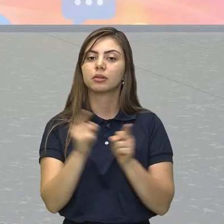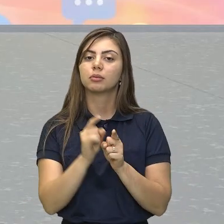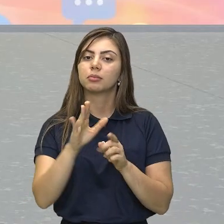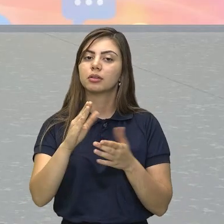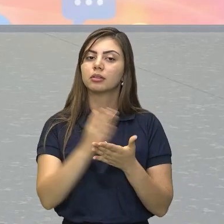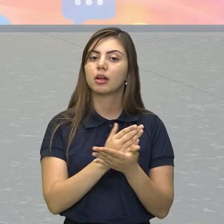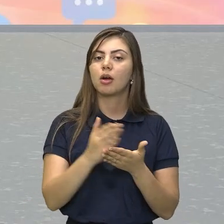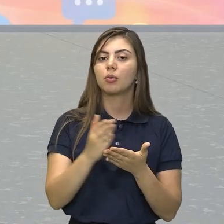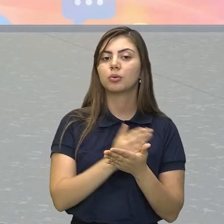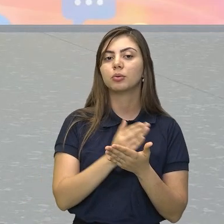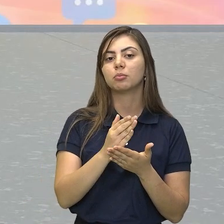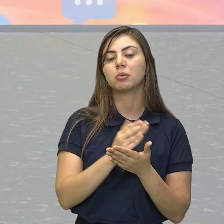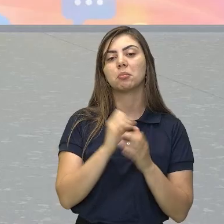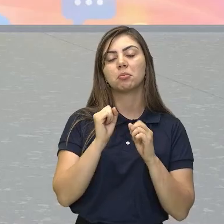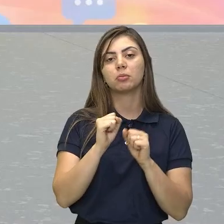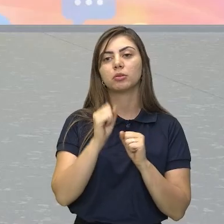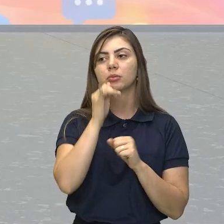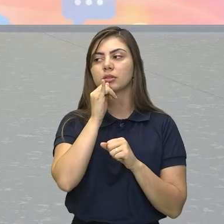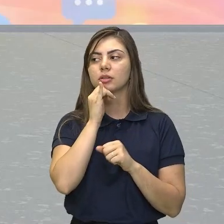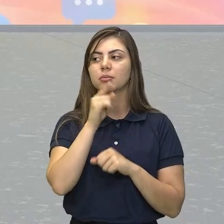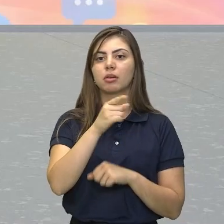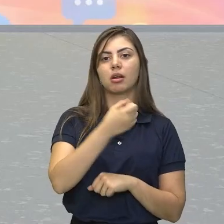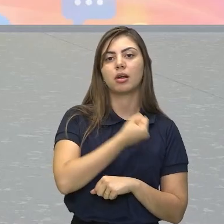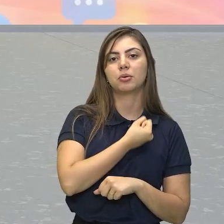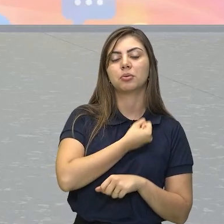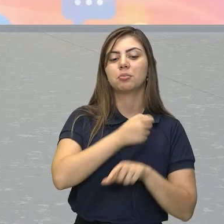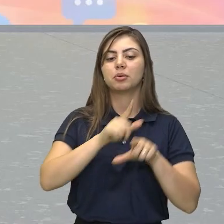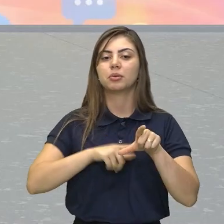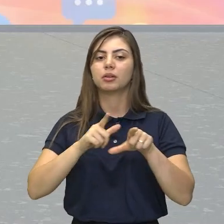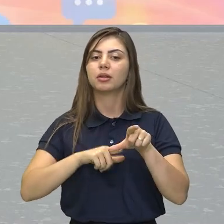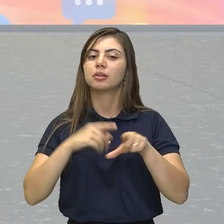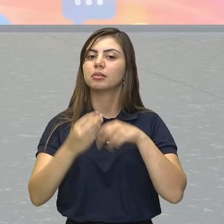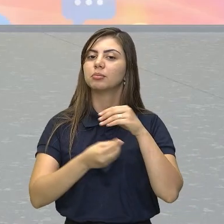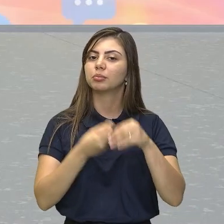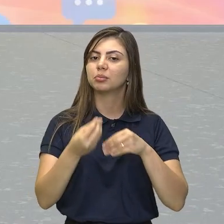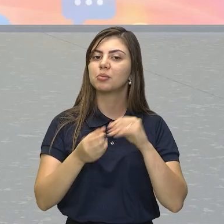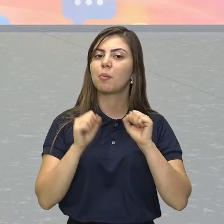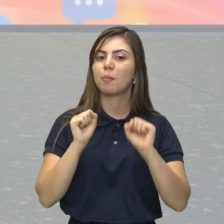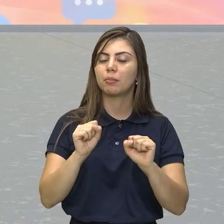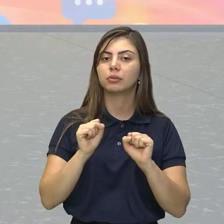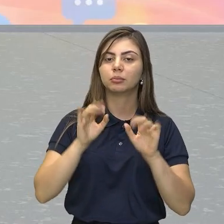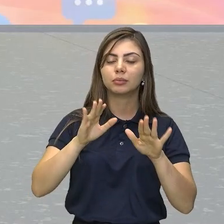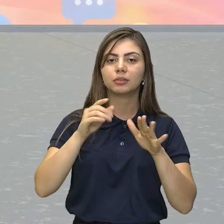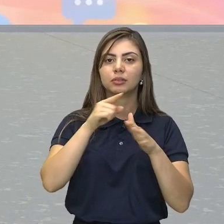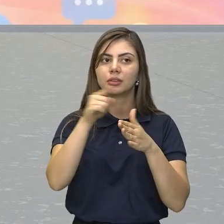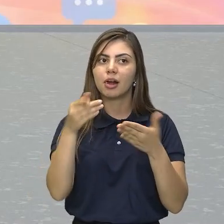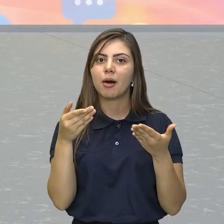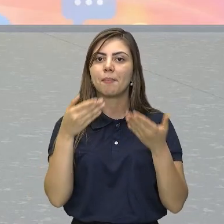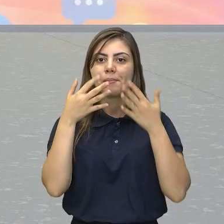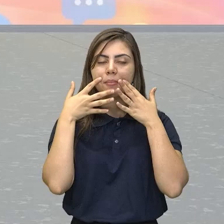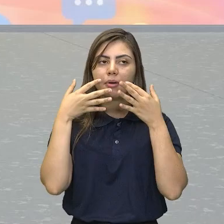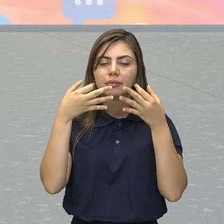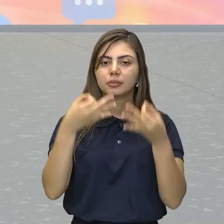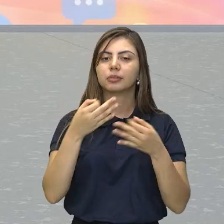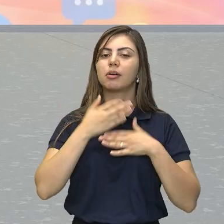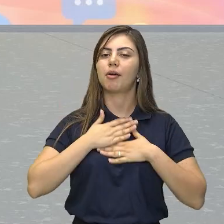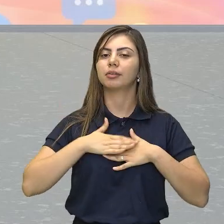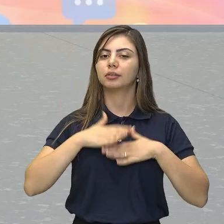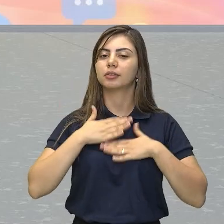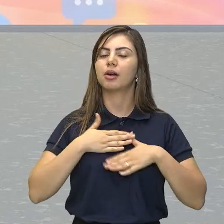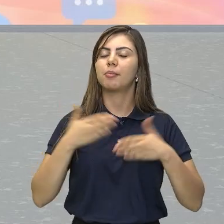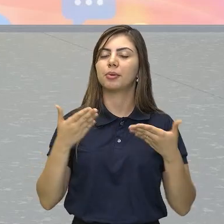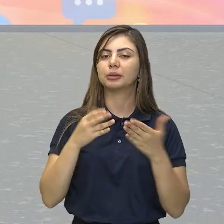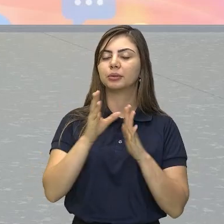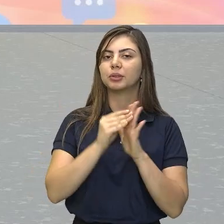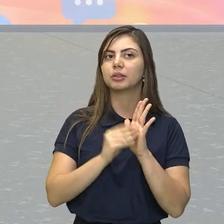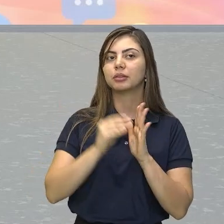misturam números e letras. Então, preste atenção, acalme aí o coração para que vocês entendam que tudo que nós estamos falando aqui